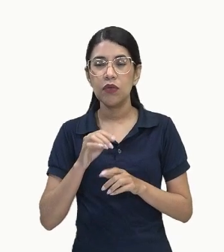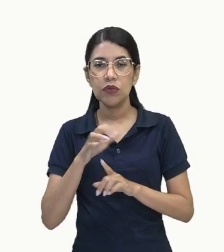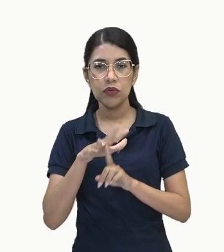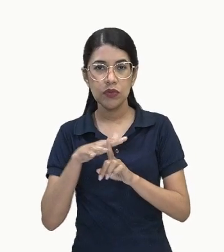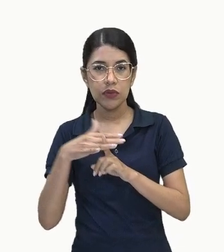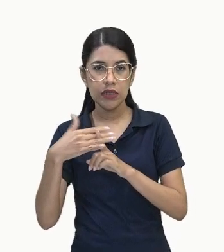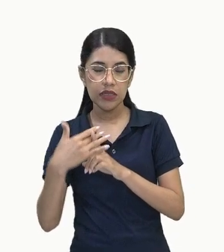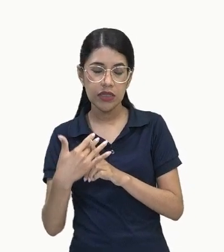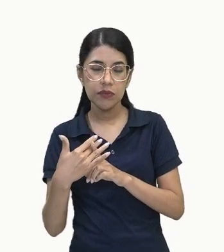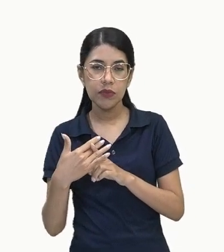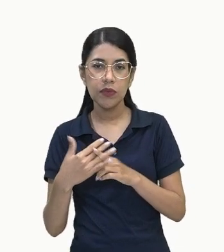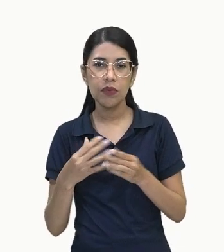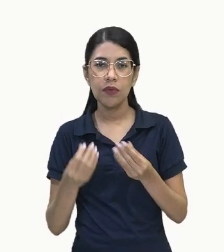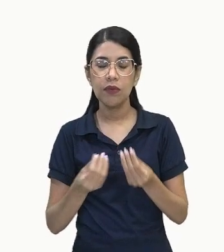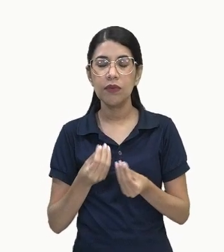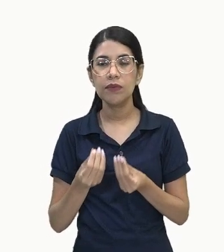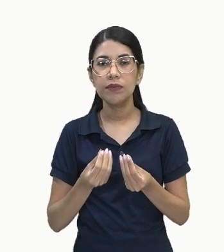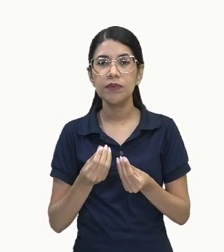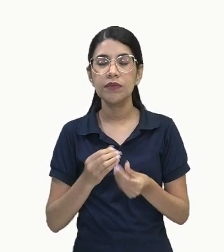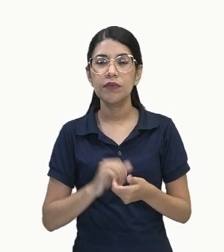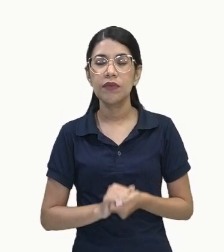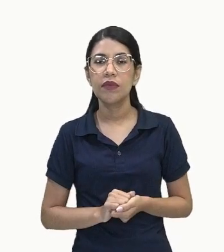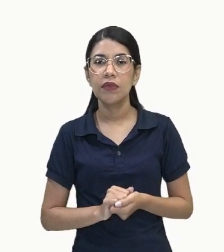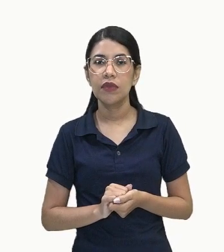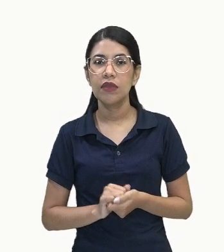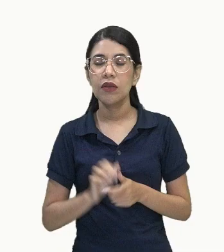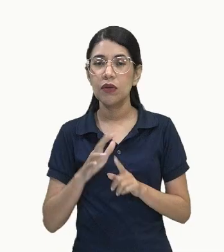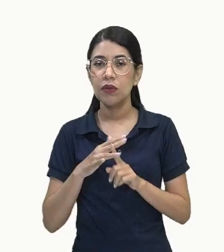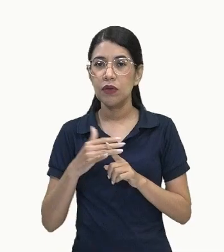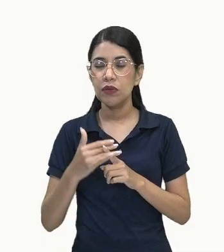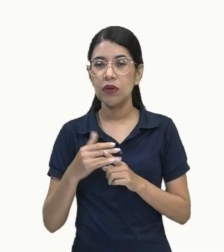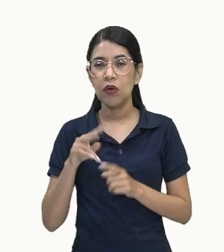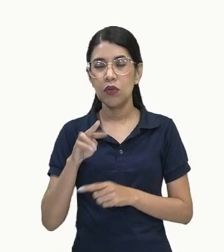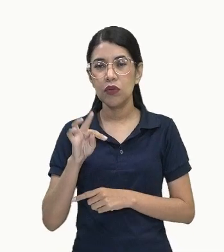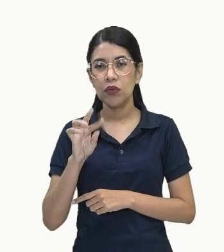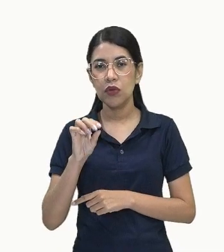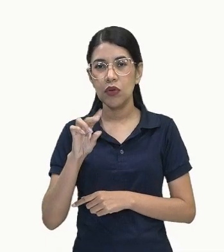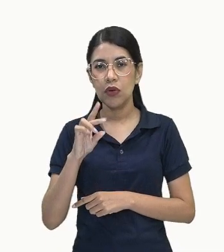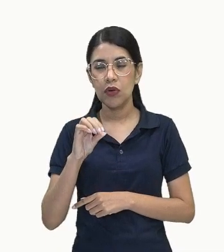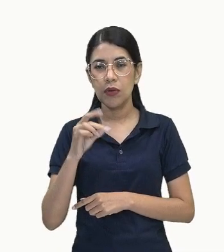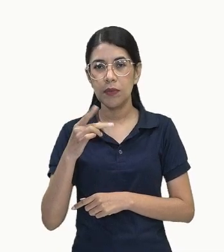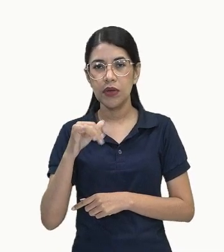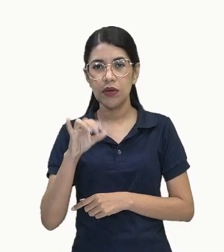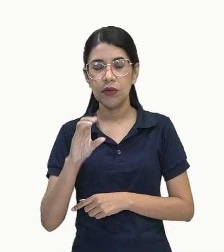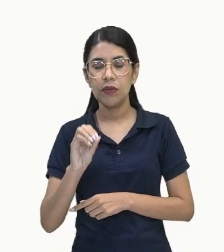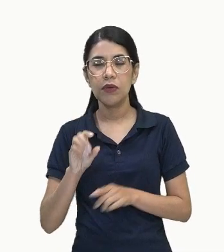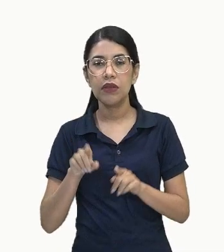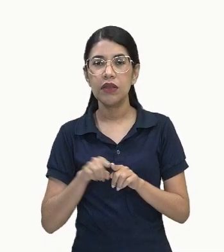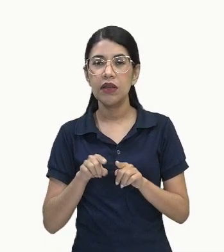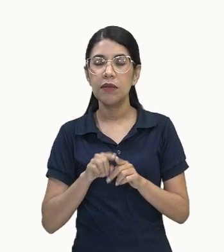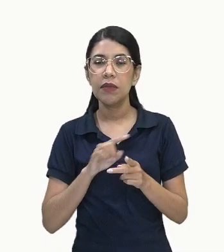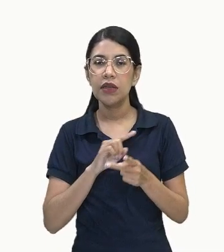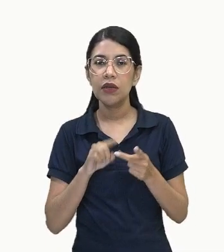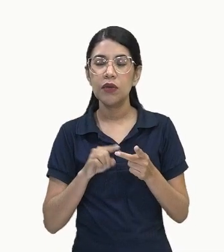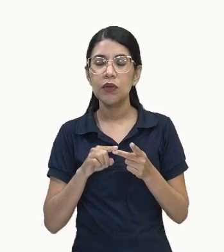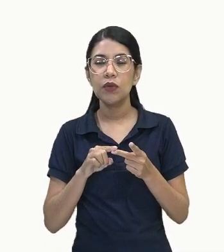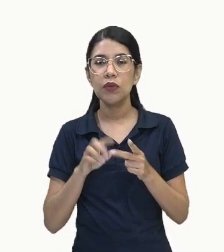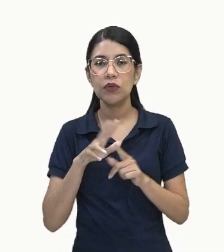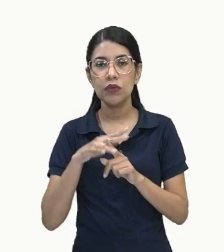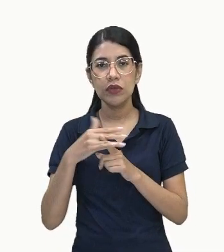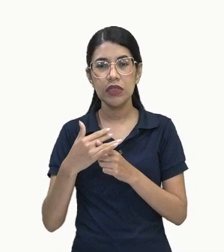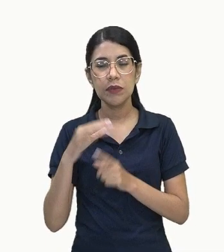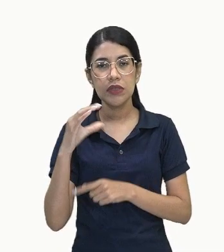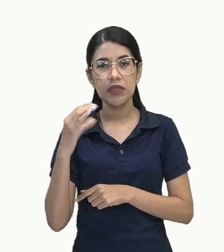socialista, através, primeiramente, do socialismo utópico, e posteriormente do socialismo científico, pegando